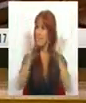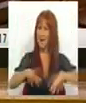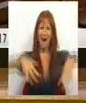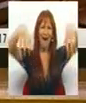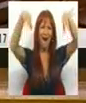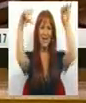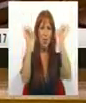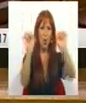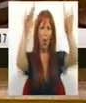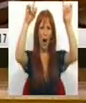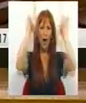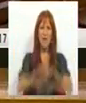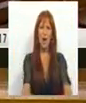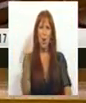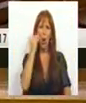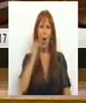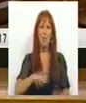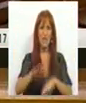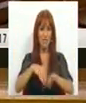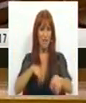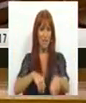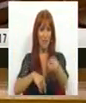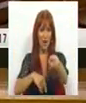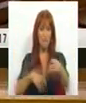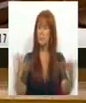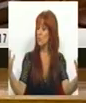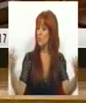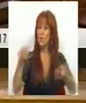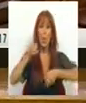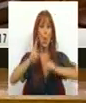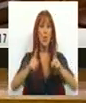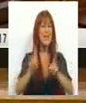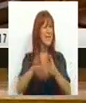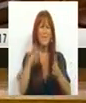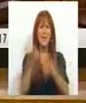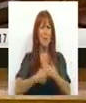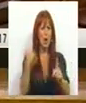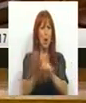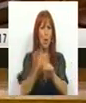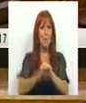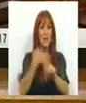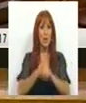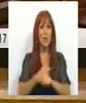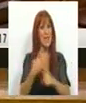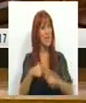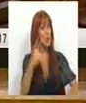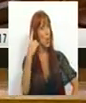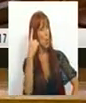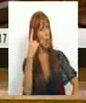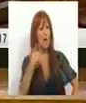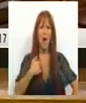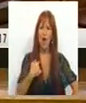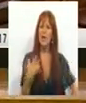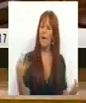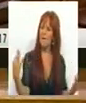aqui nenhum milagre. A forma como fazem foi aquilo que sempre combateram. Com uma diferença,